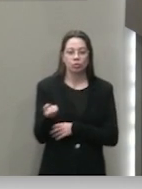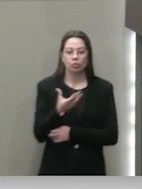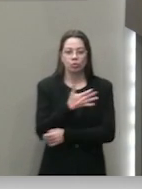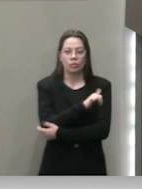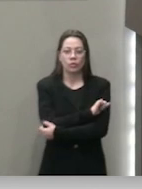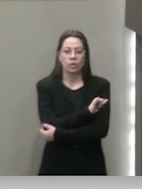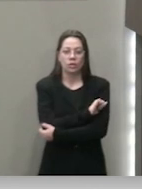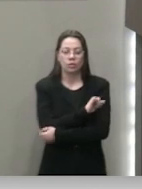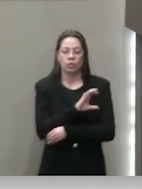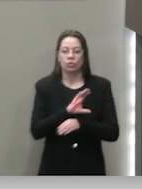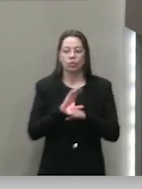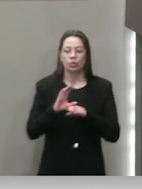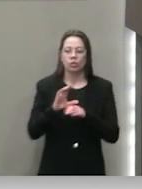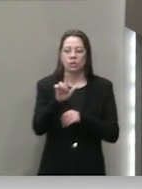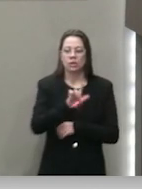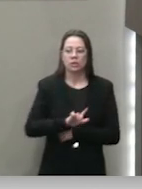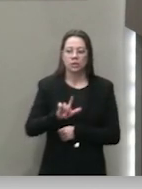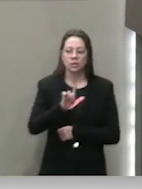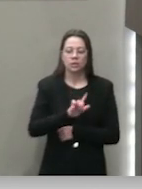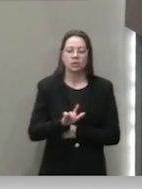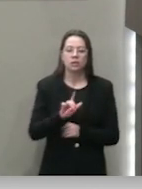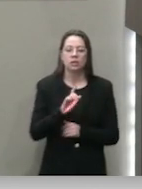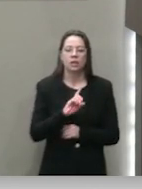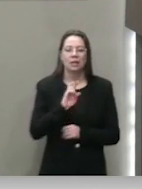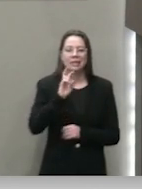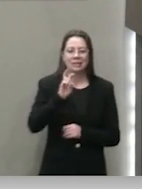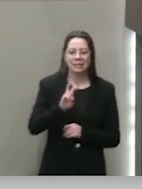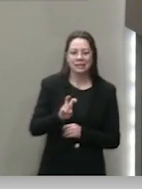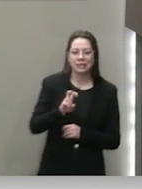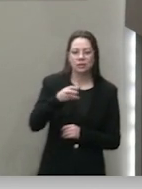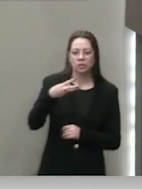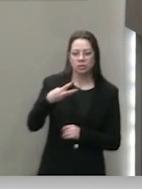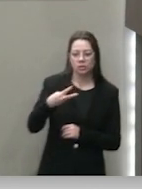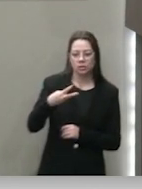alunos em cursos de licenciatura foi de